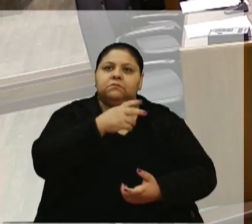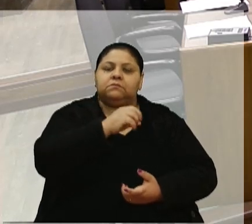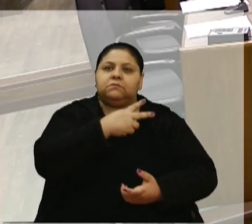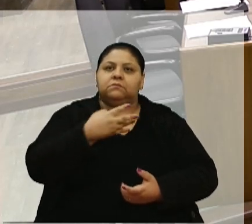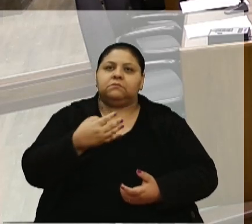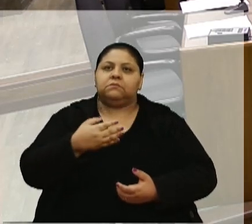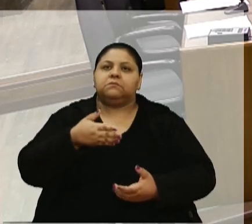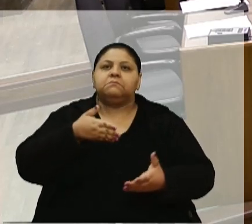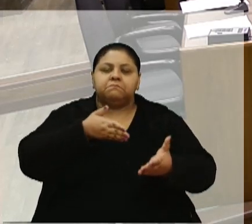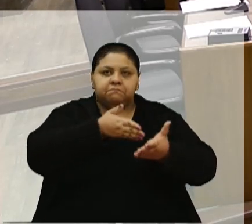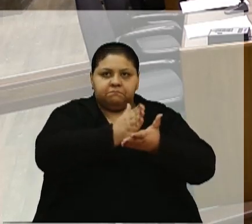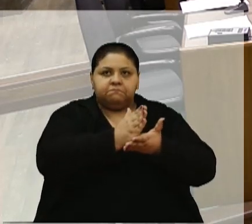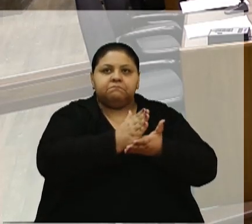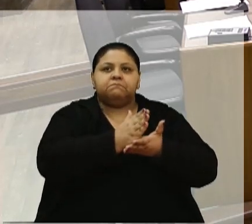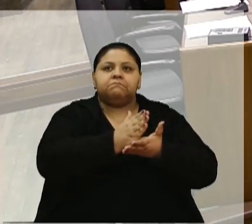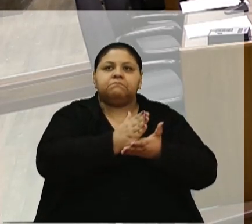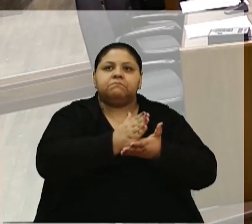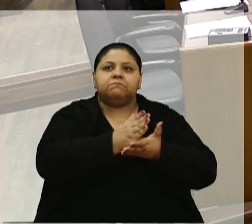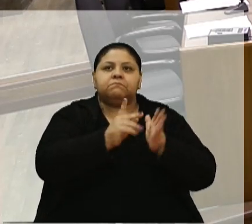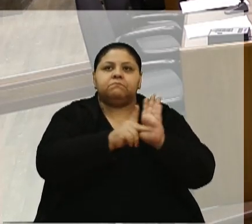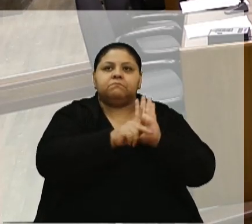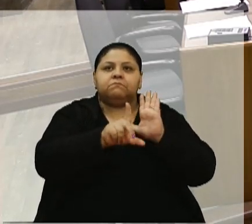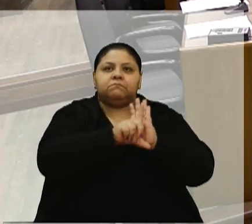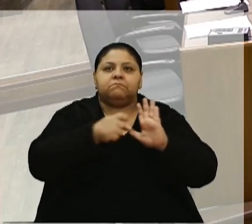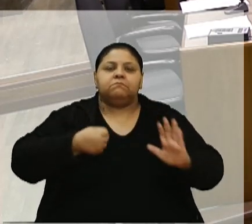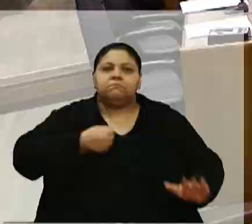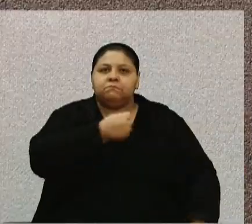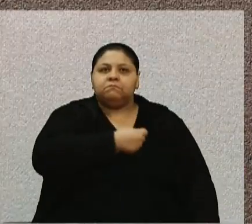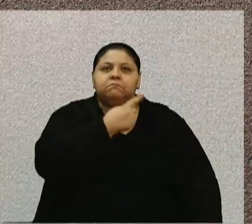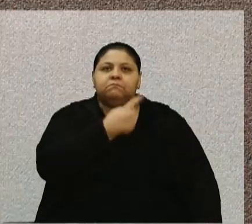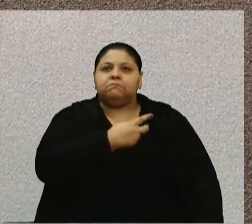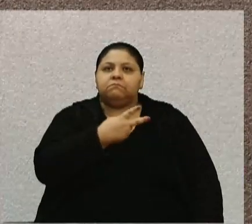447/2024, favorável. Parecer favorável ao projeto de lei número